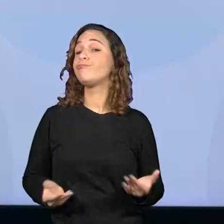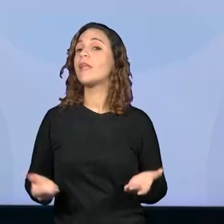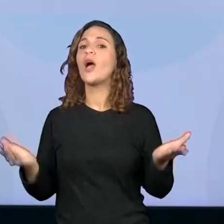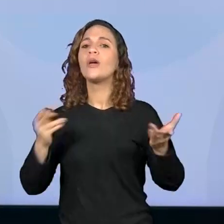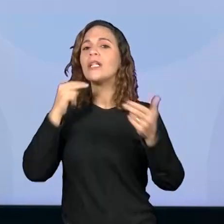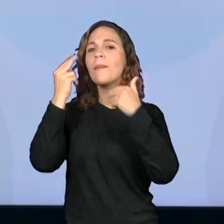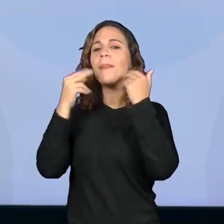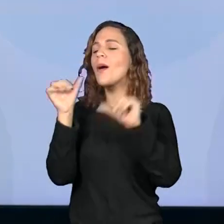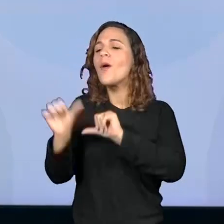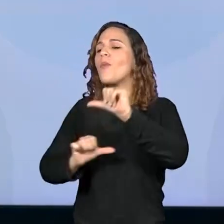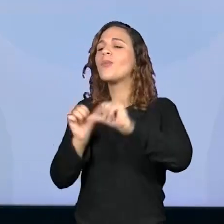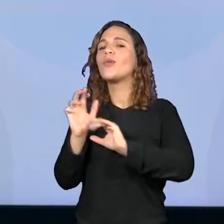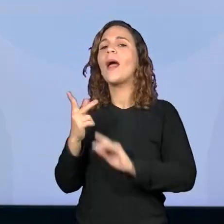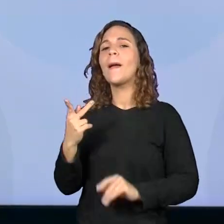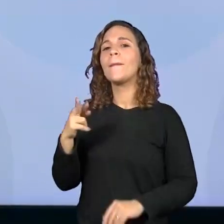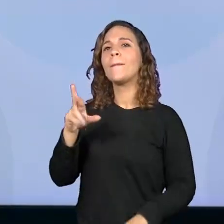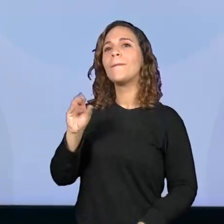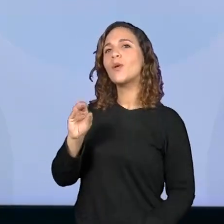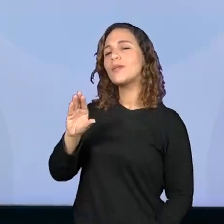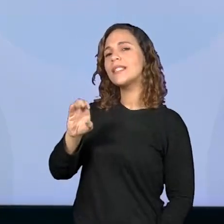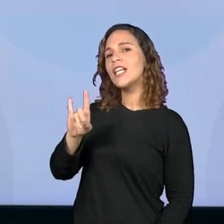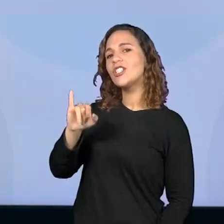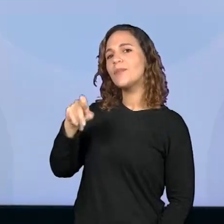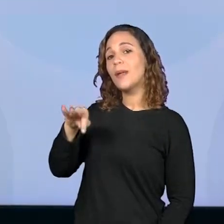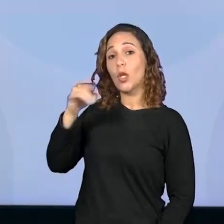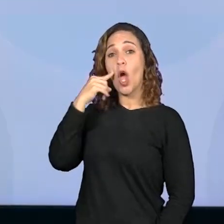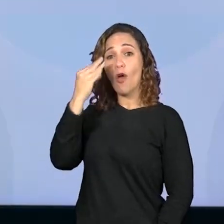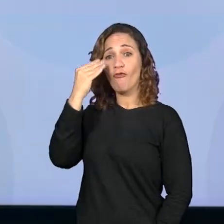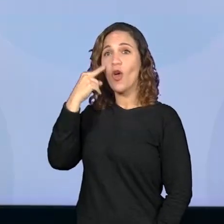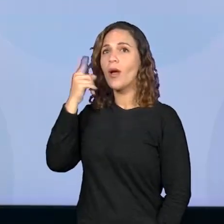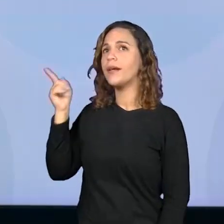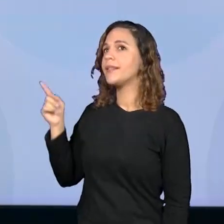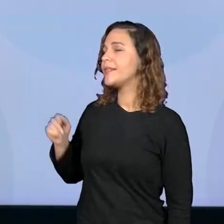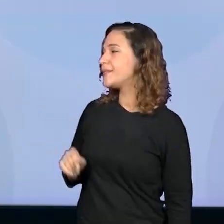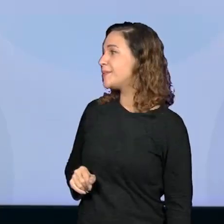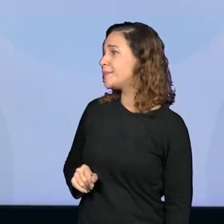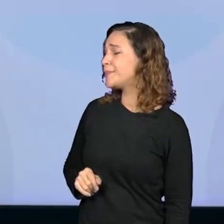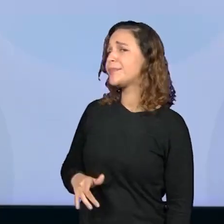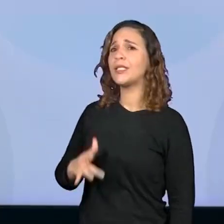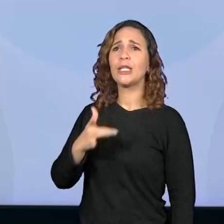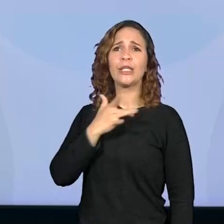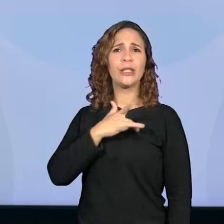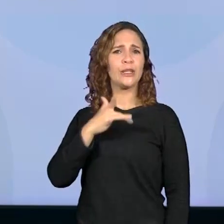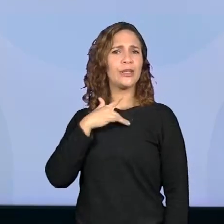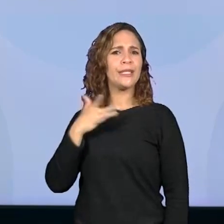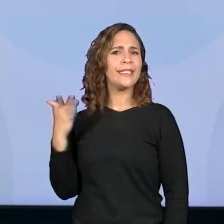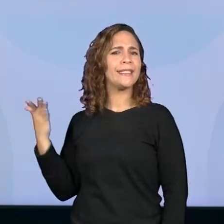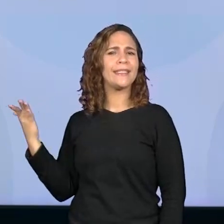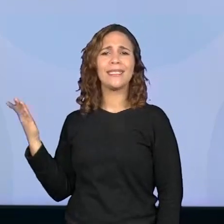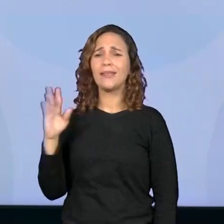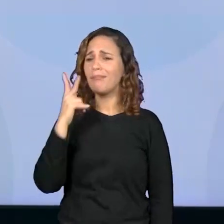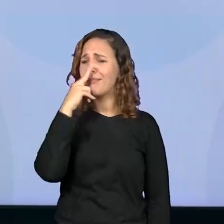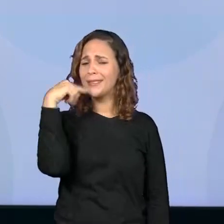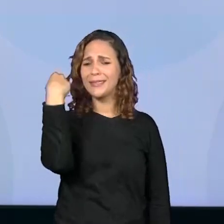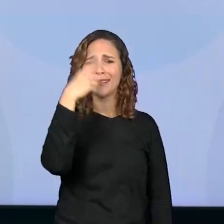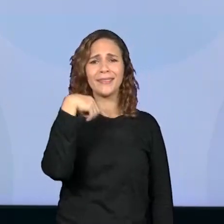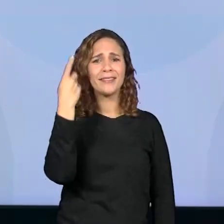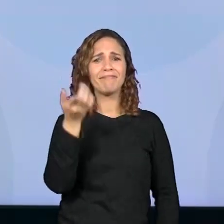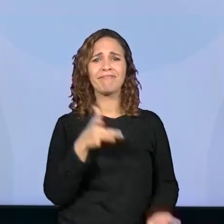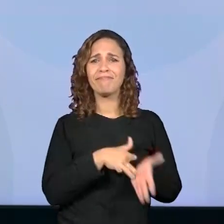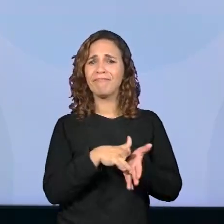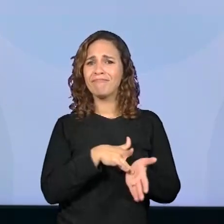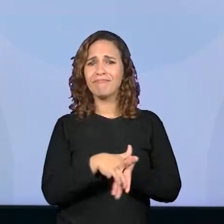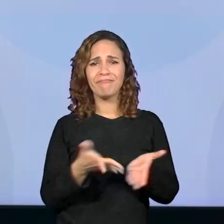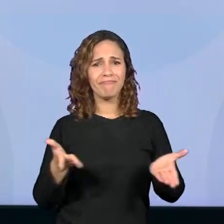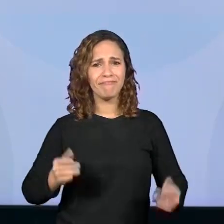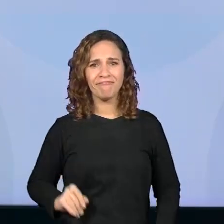de procedimento. Olha a foto. Coitada, ficou muito artificial. Essa daí é